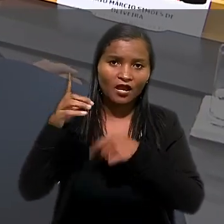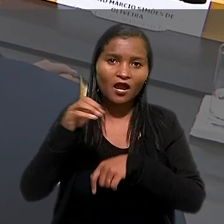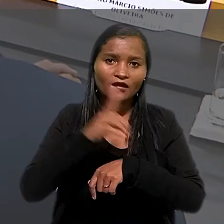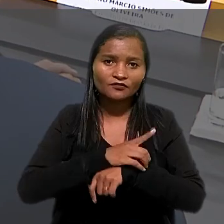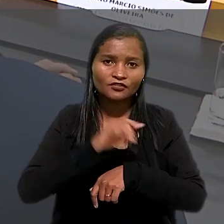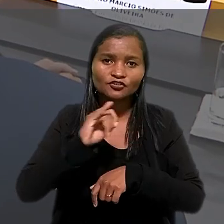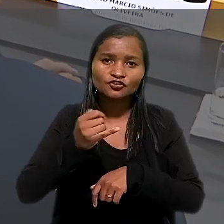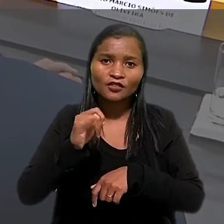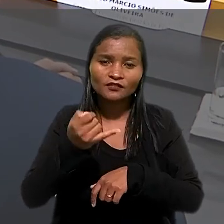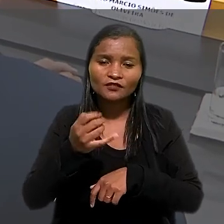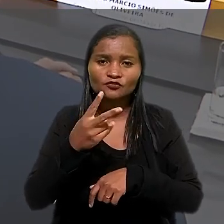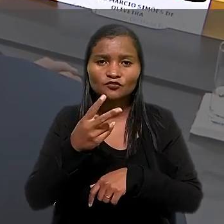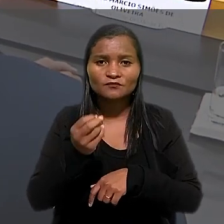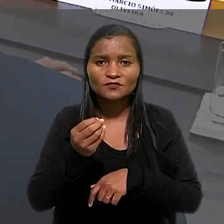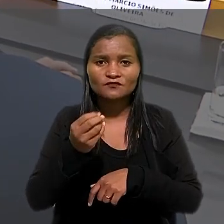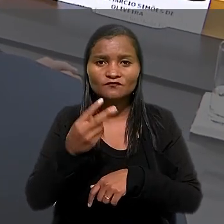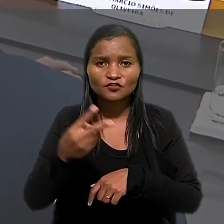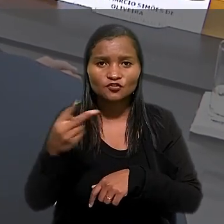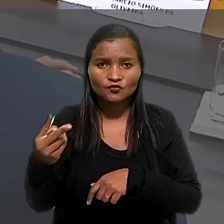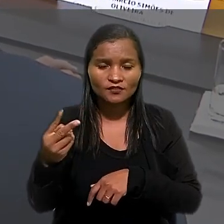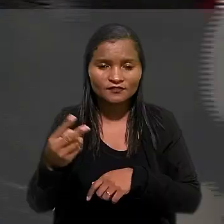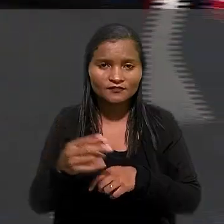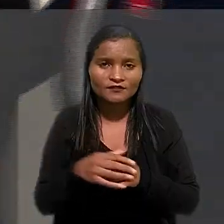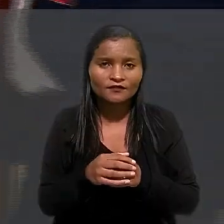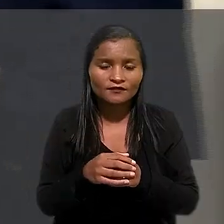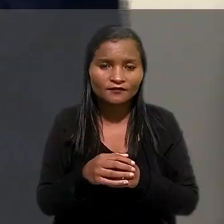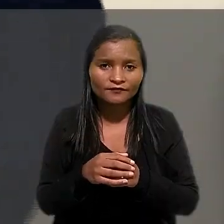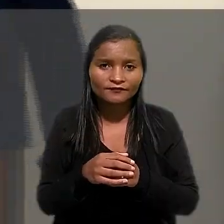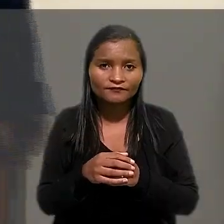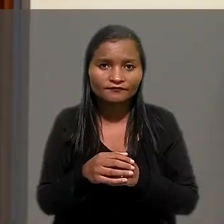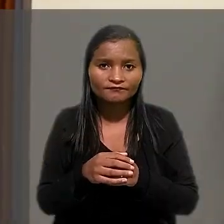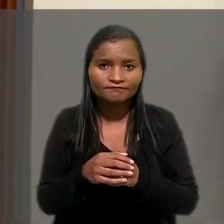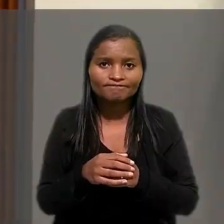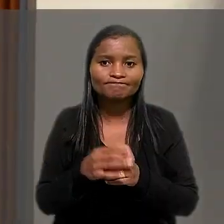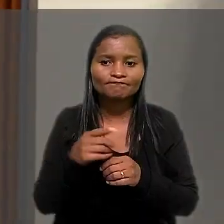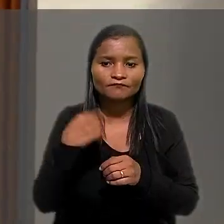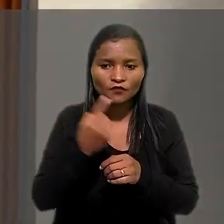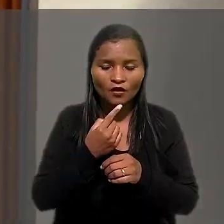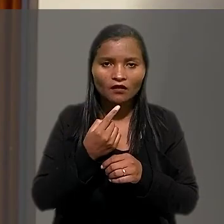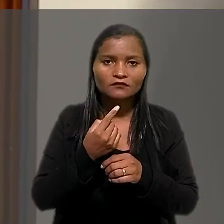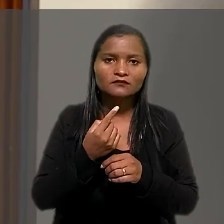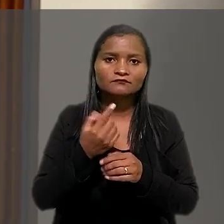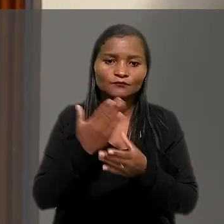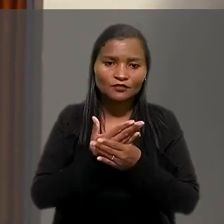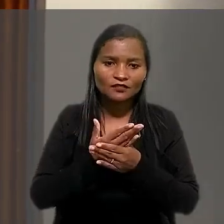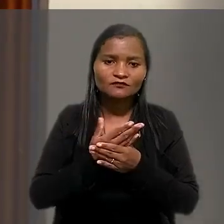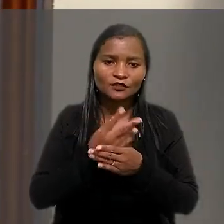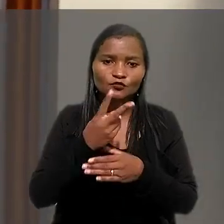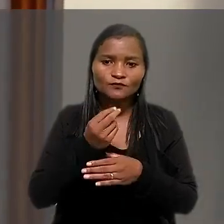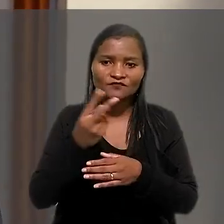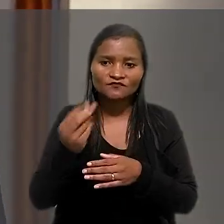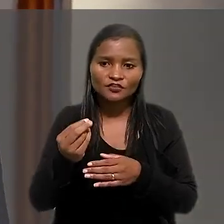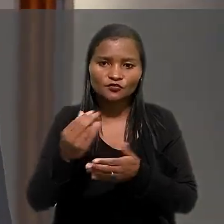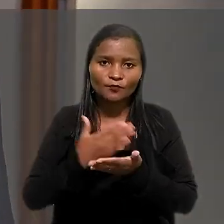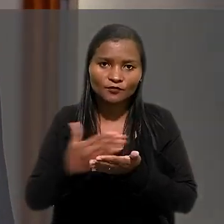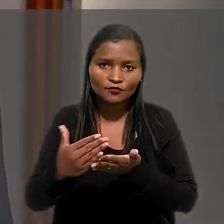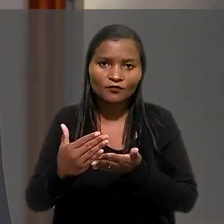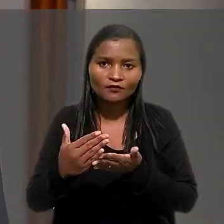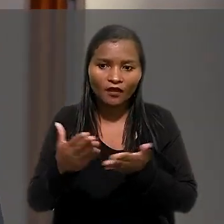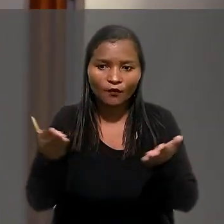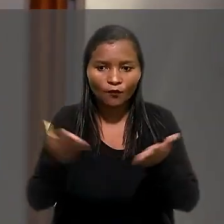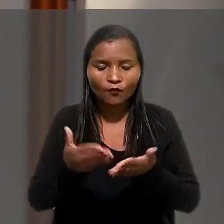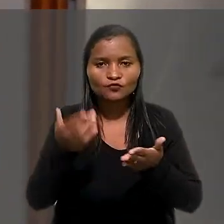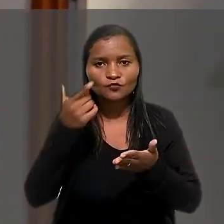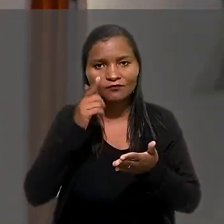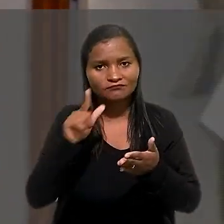retroativo à data base de janeiro de 2022. Tramitava desde 2020, né? E hoje chegamos a